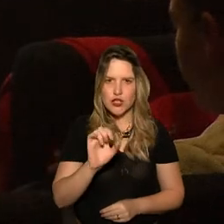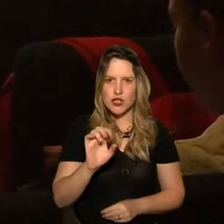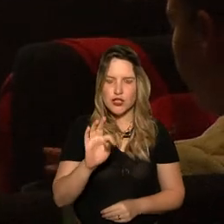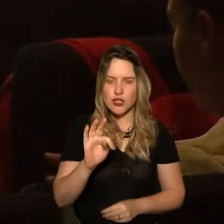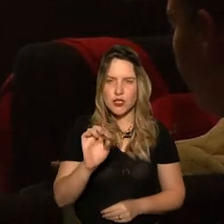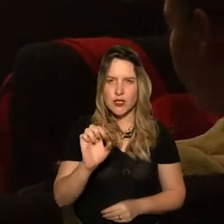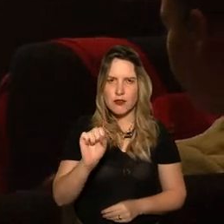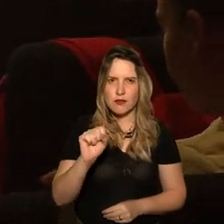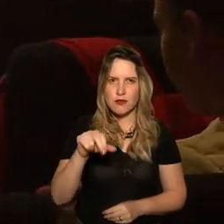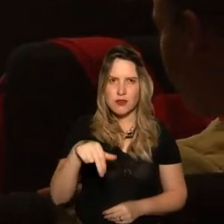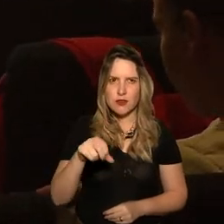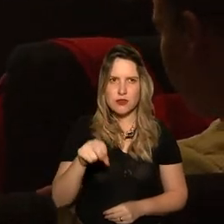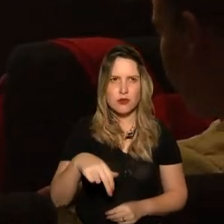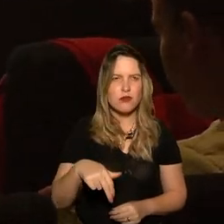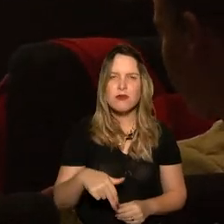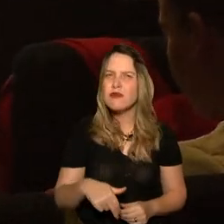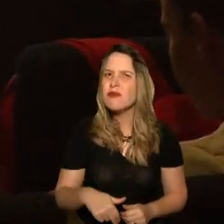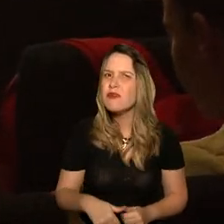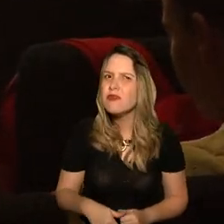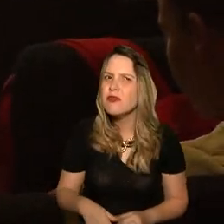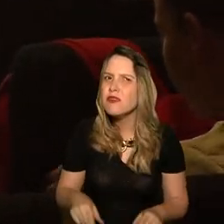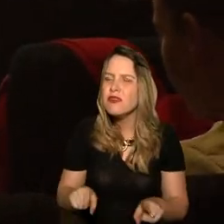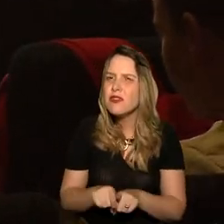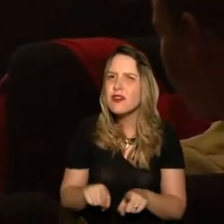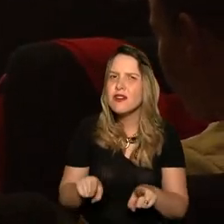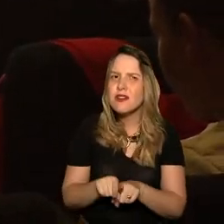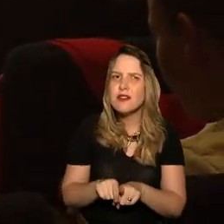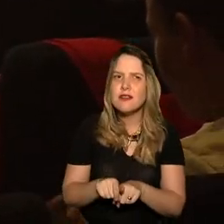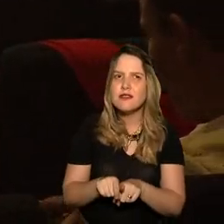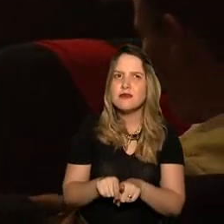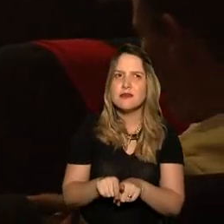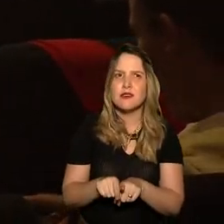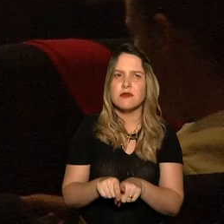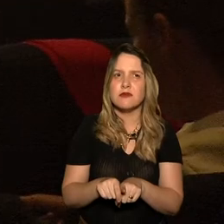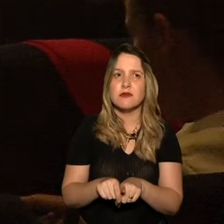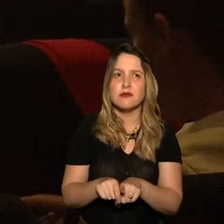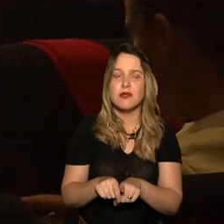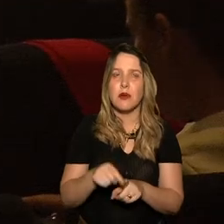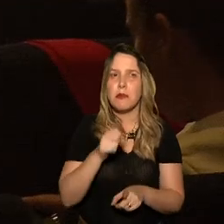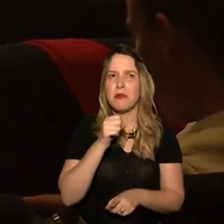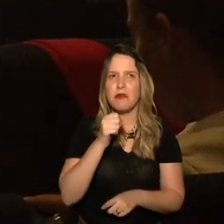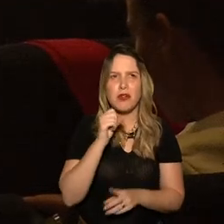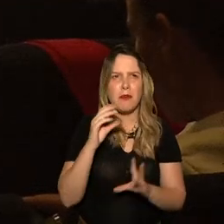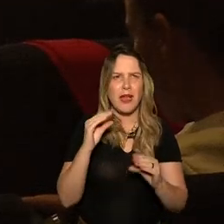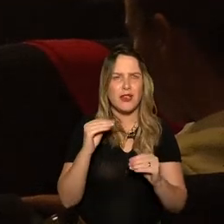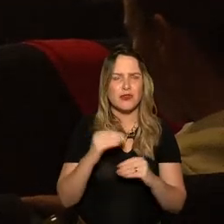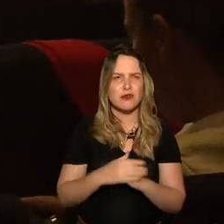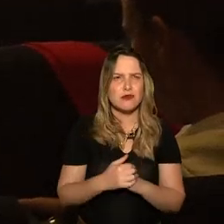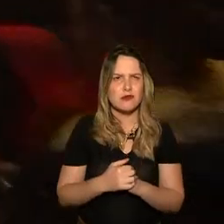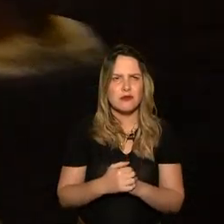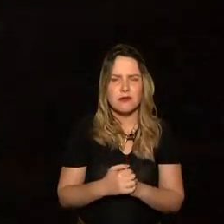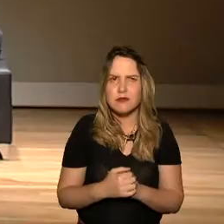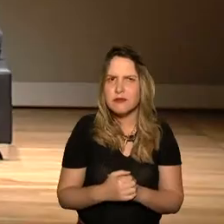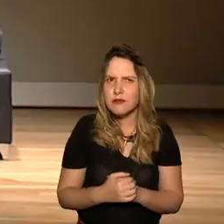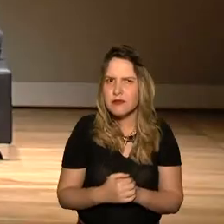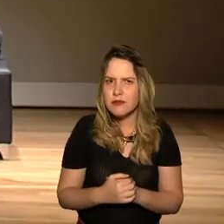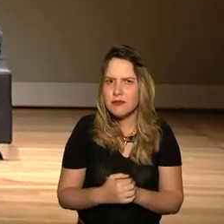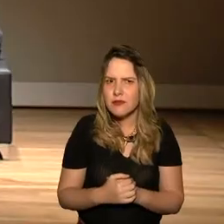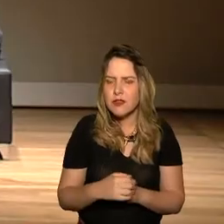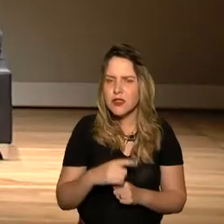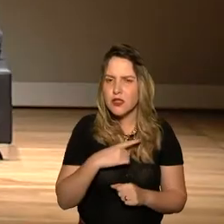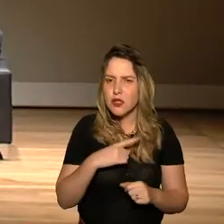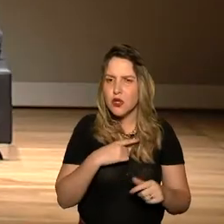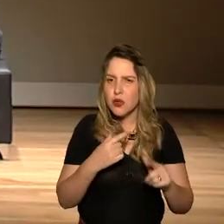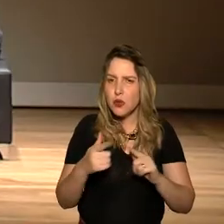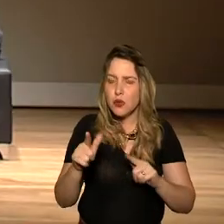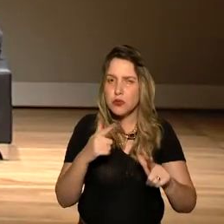uma pergunta mais sustenta possível a minha dúvida Uma provocação uma dúvida Uma pergunta enfim sobre a comunicação eu vejo